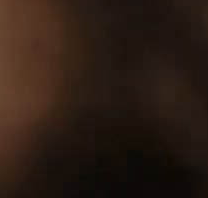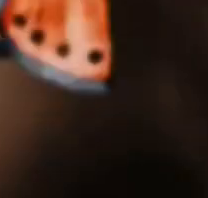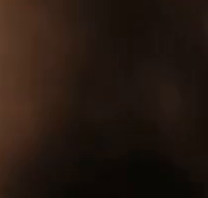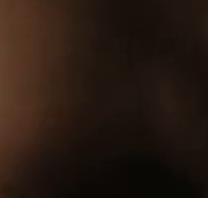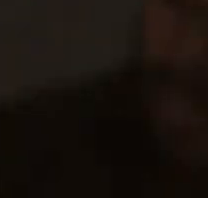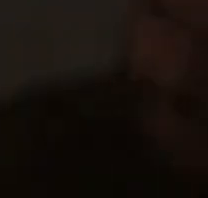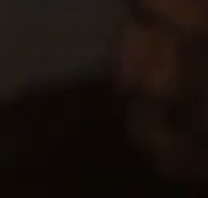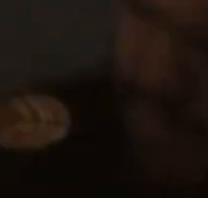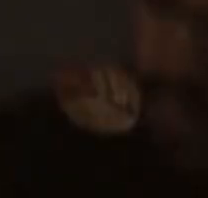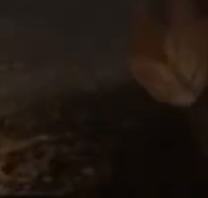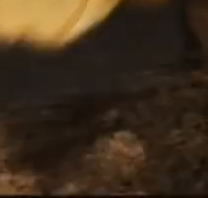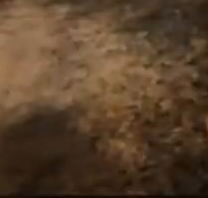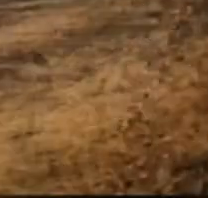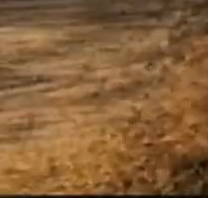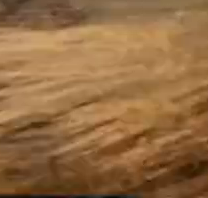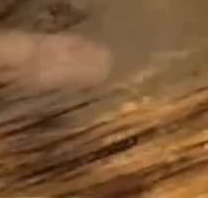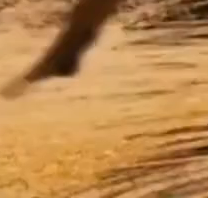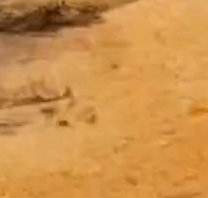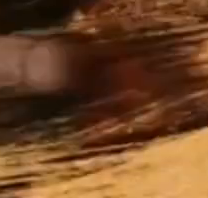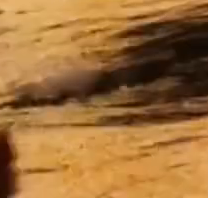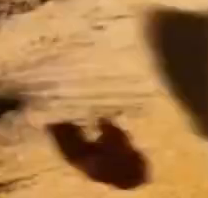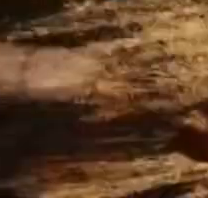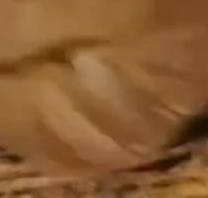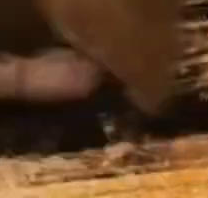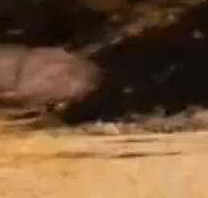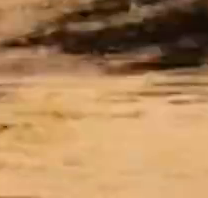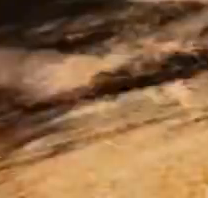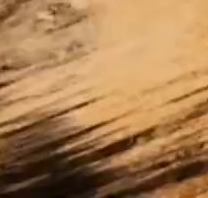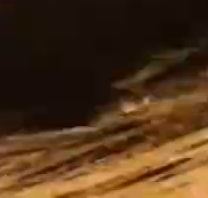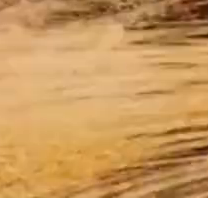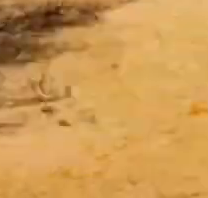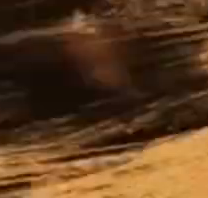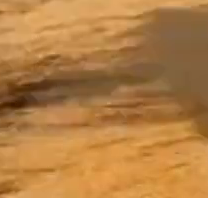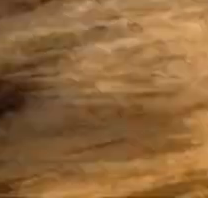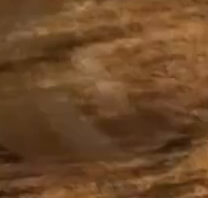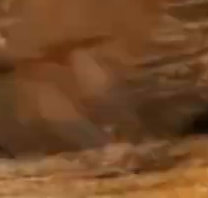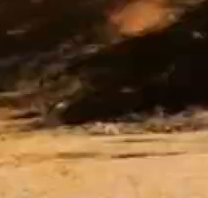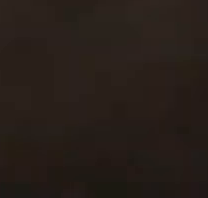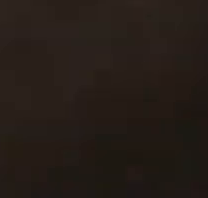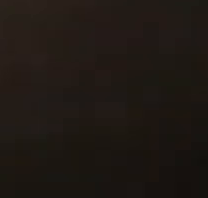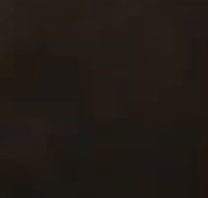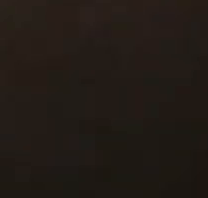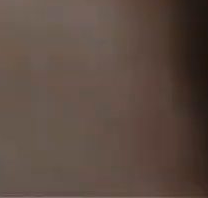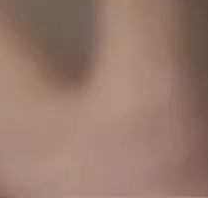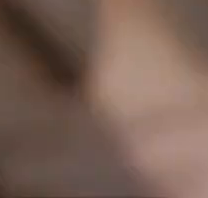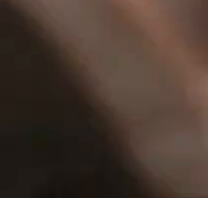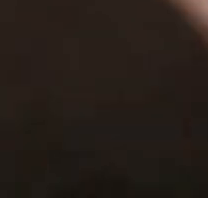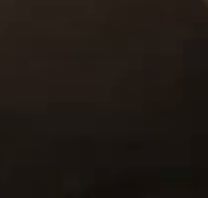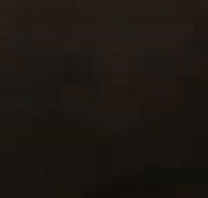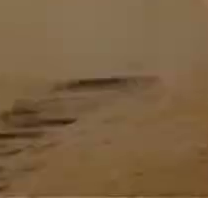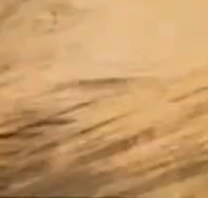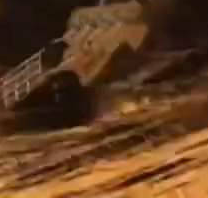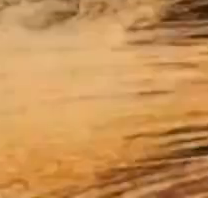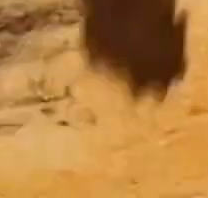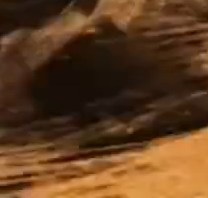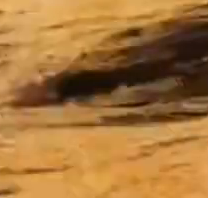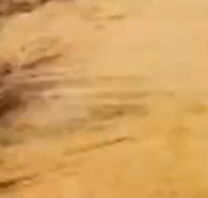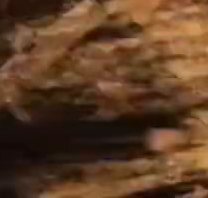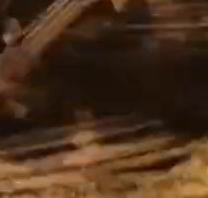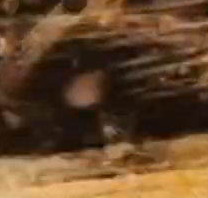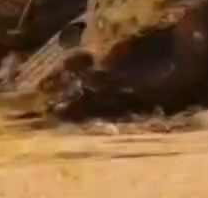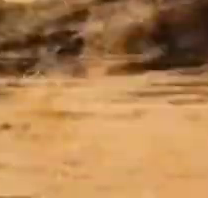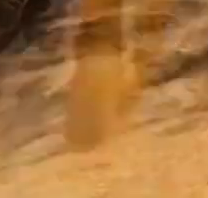em paz? Além do morro, o deserto se alastra. Por toda a terra,